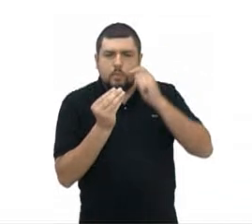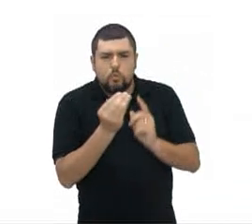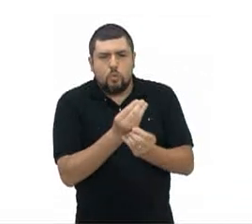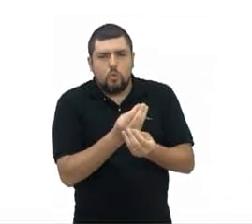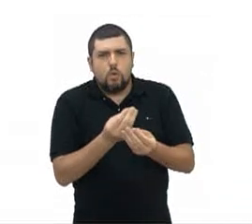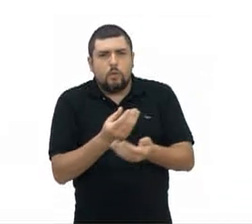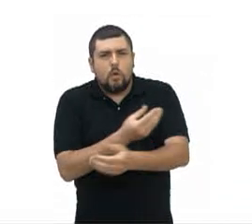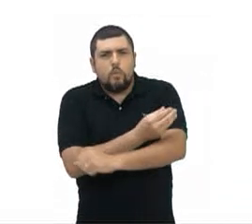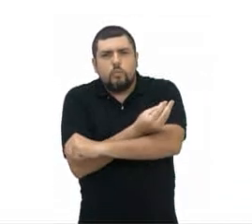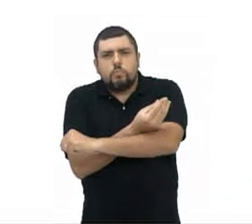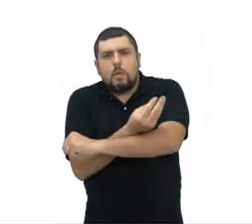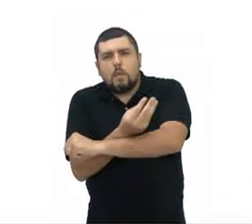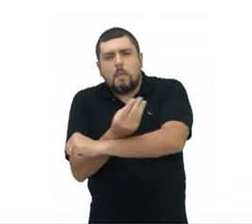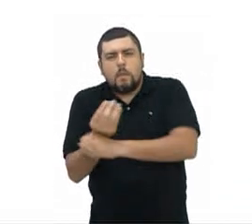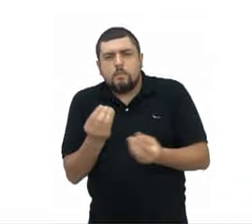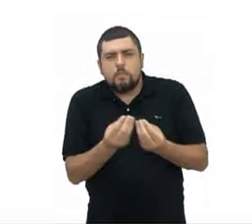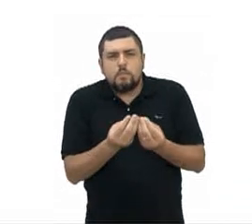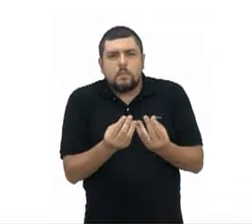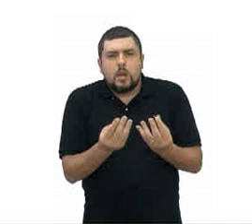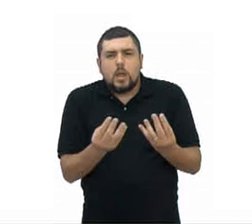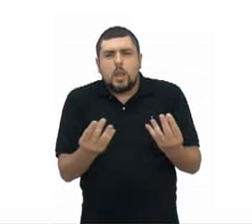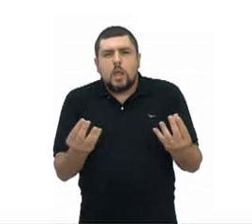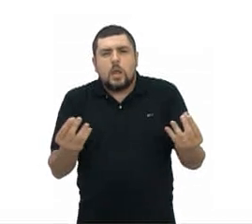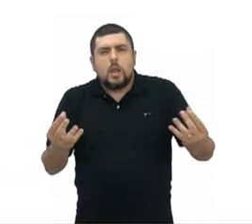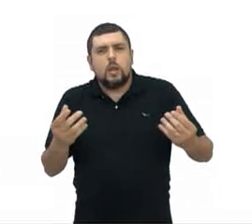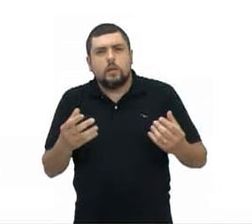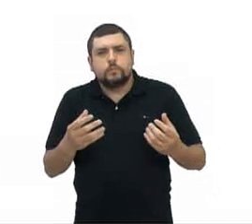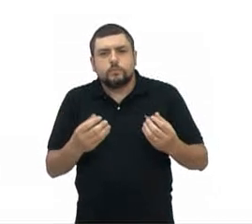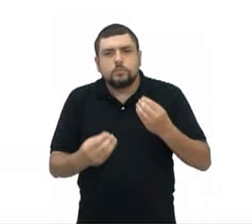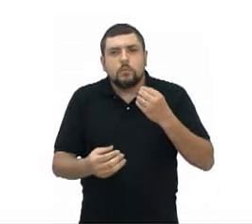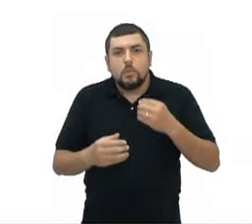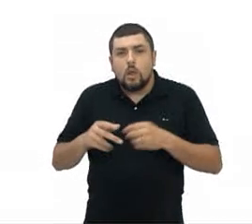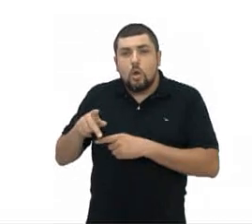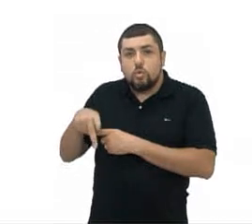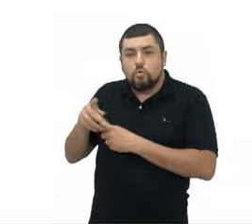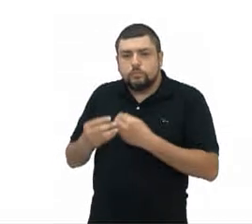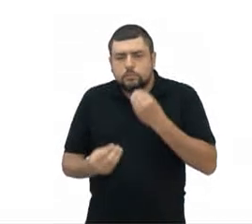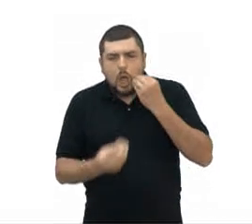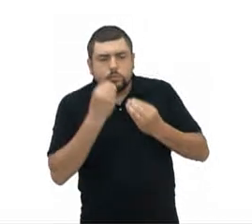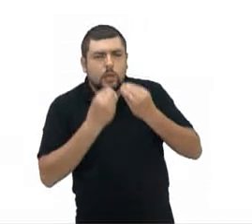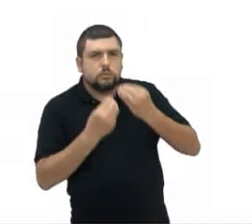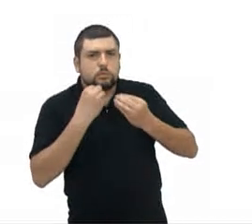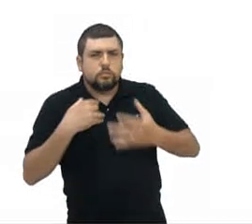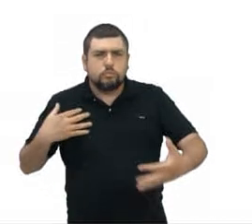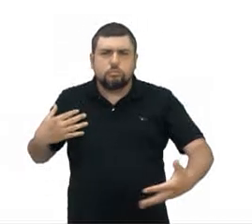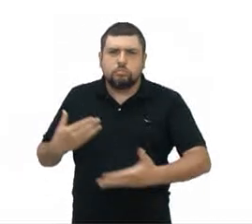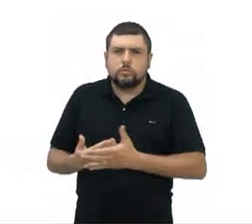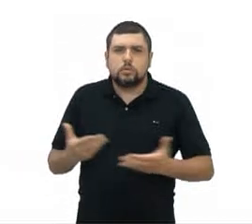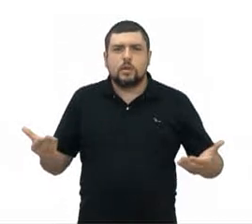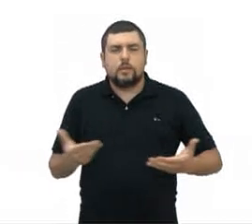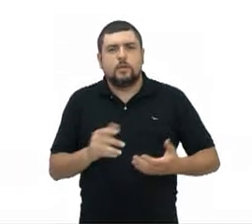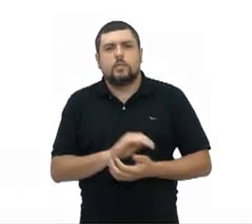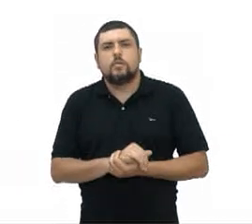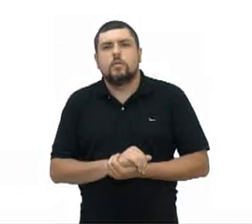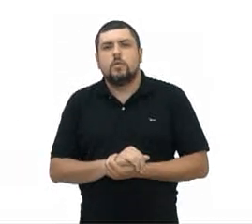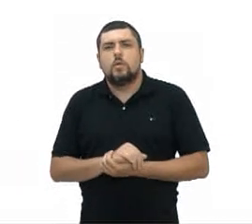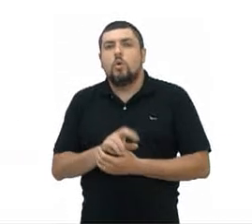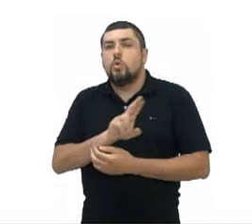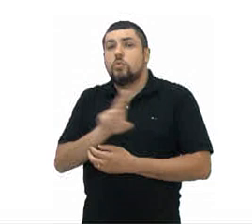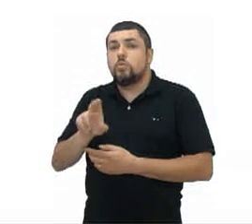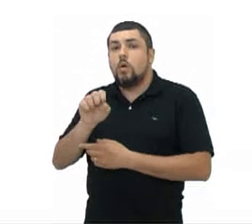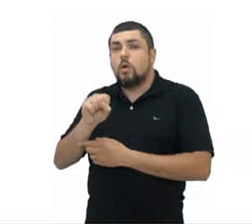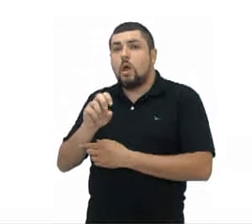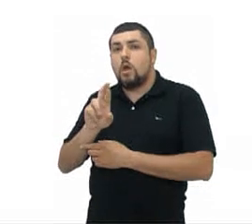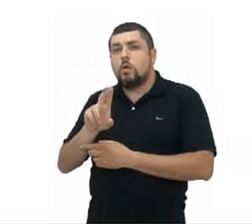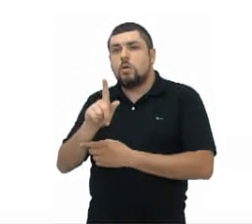plantios, um cereal que era muito consumido pelos cushitas e até hoje é consumido. O sorgo, ele está segurando aqui,